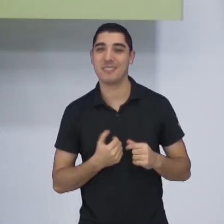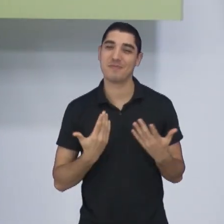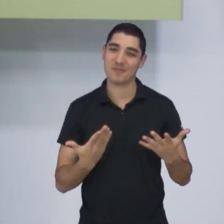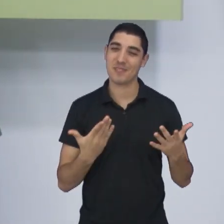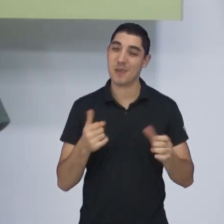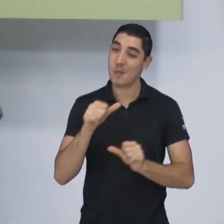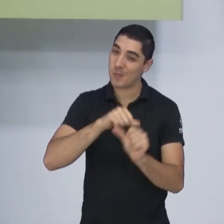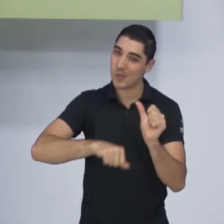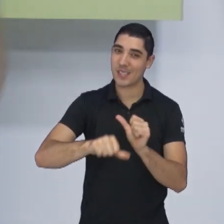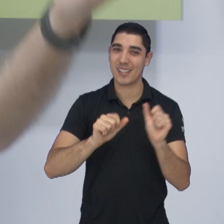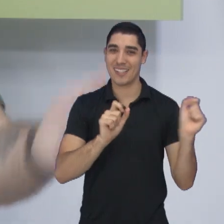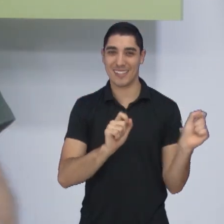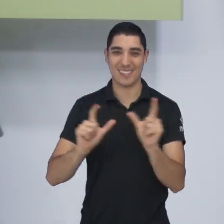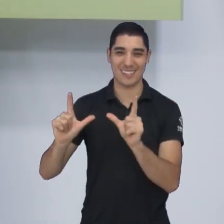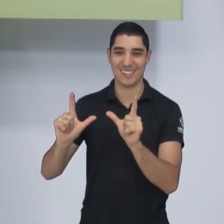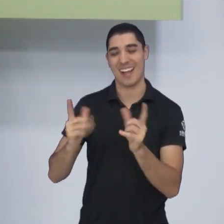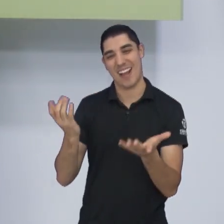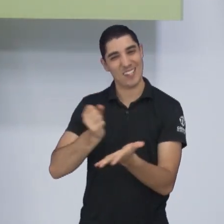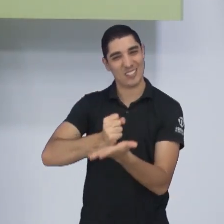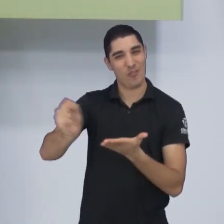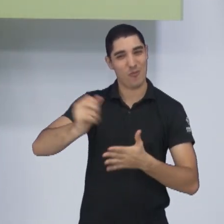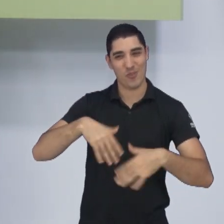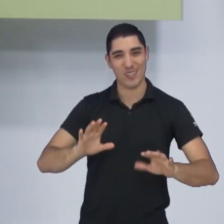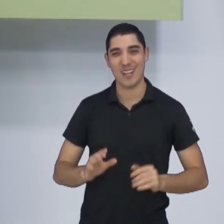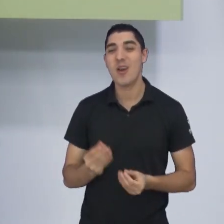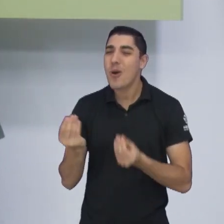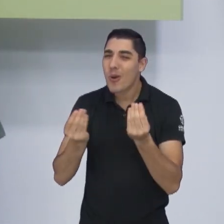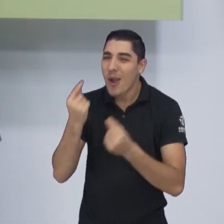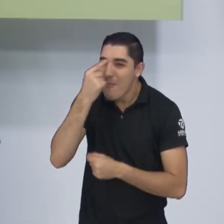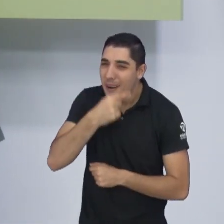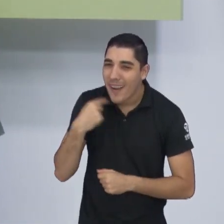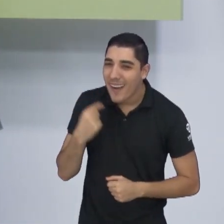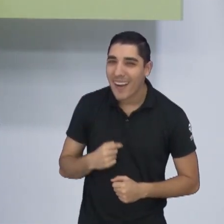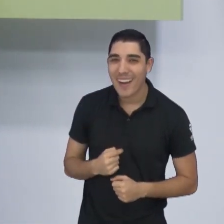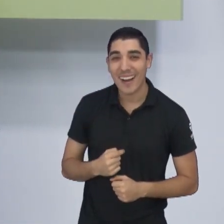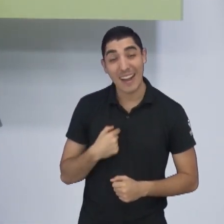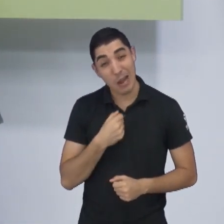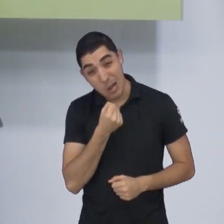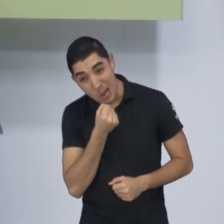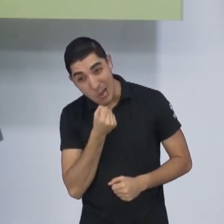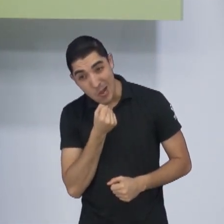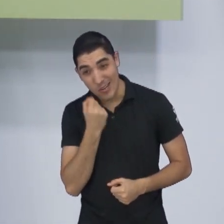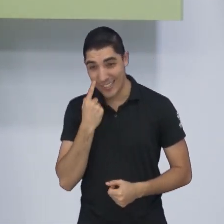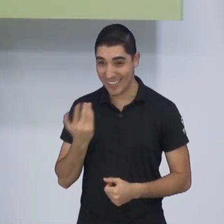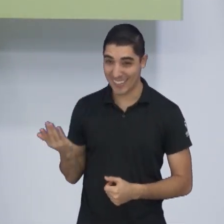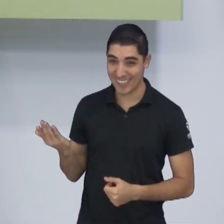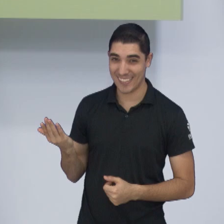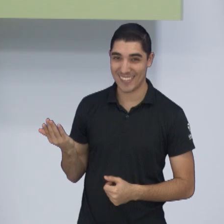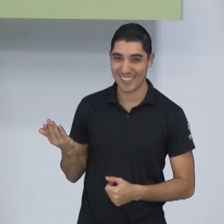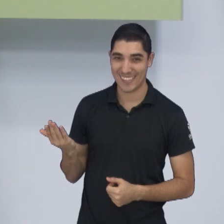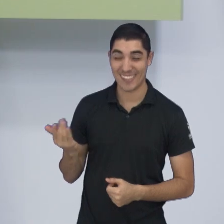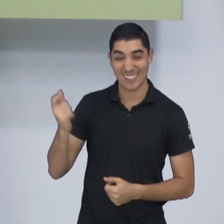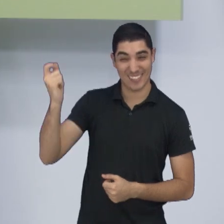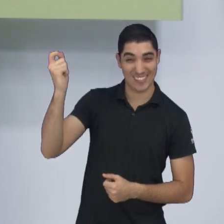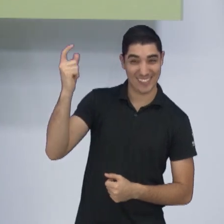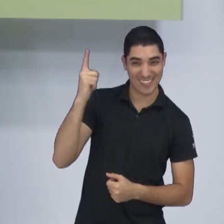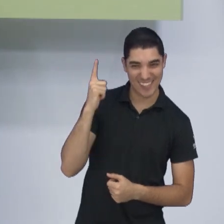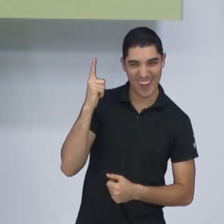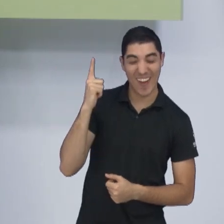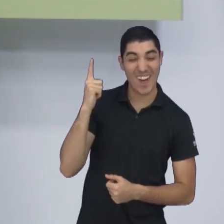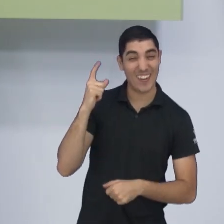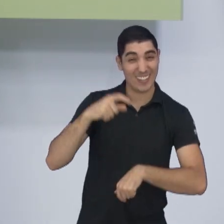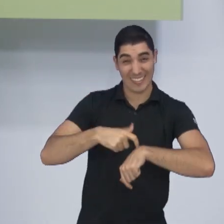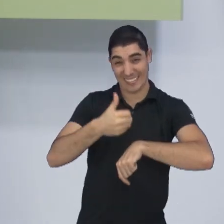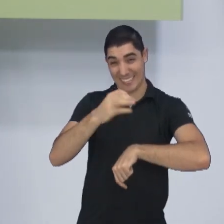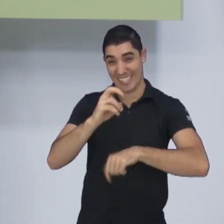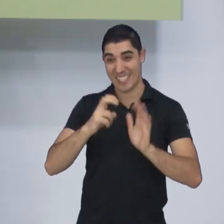aí. Agora já deixou, já foi, já. Como é que tava a carinha? A cara de coisa tá assim, ó, com o sol de 10 horas da manhã